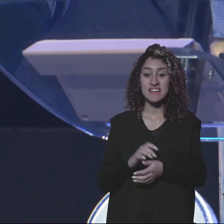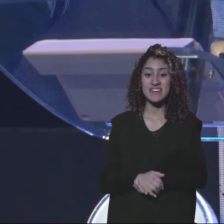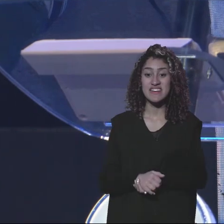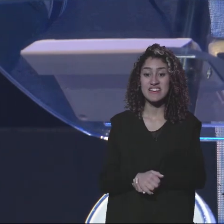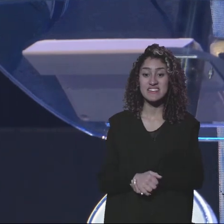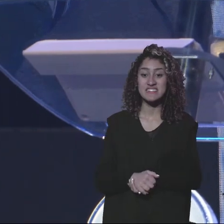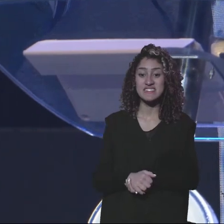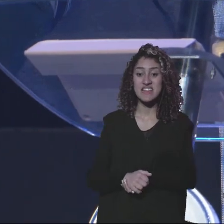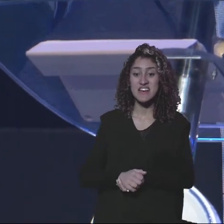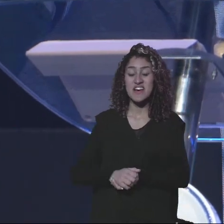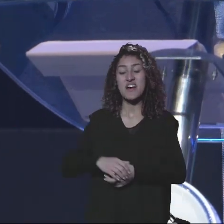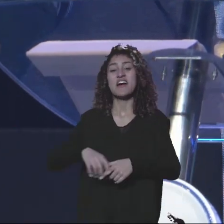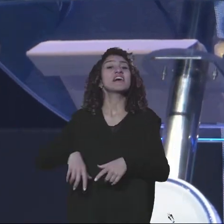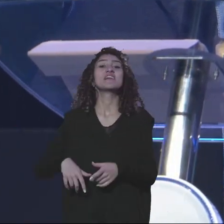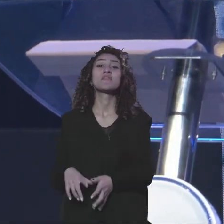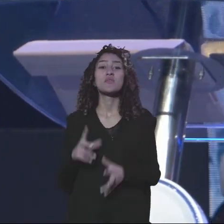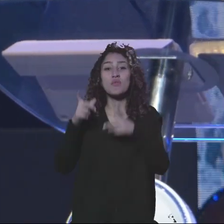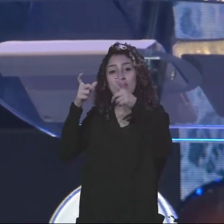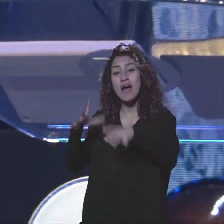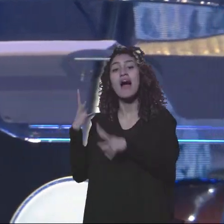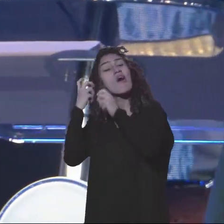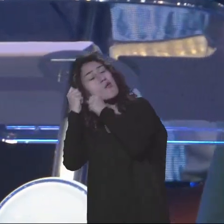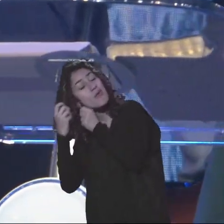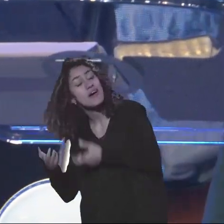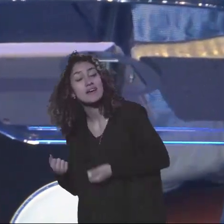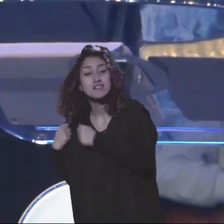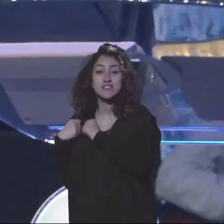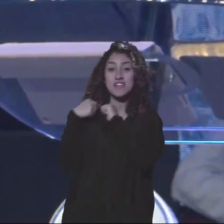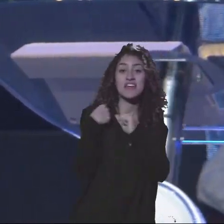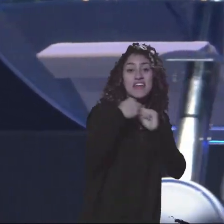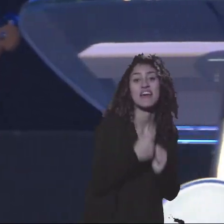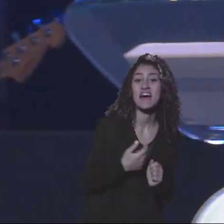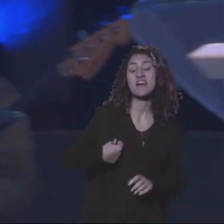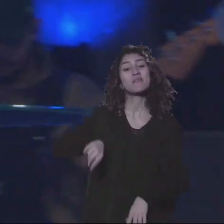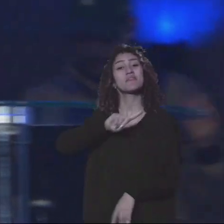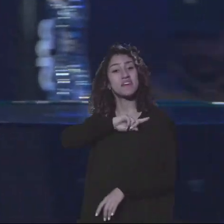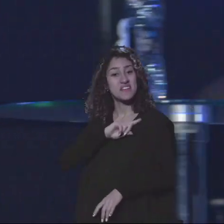chão, porque esse é o único jeito de você ir, tá bom? Deus abençoe, vamos louvar a Deus